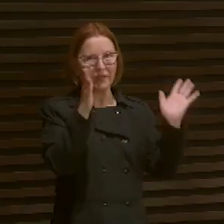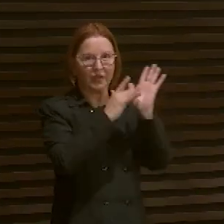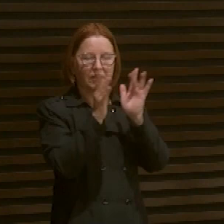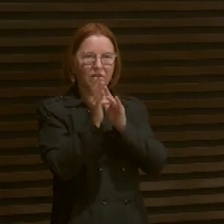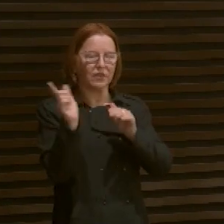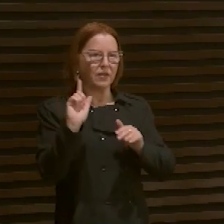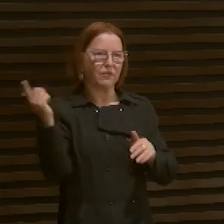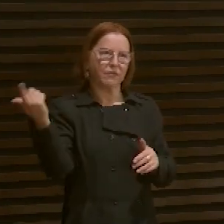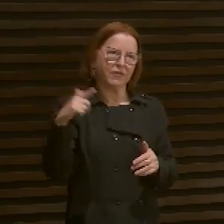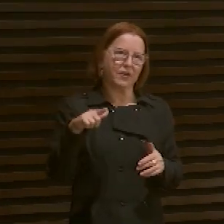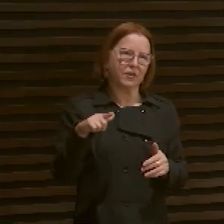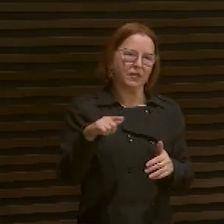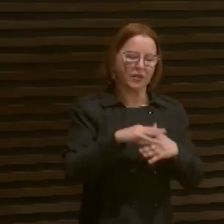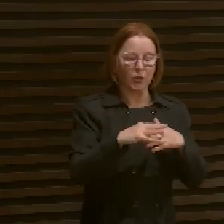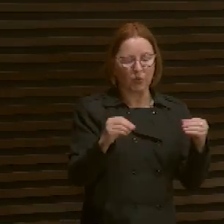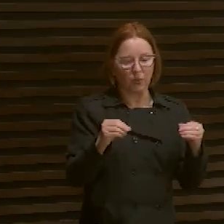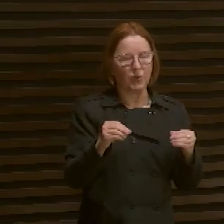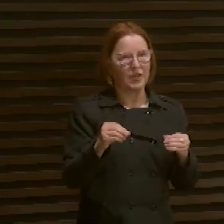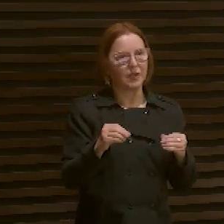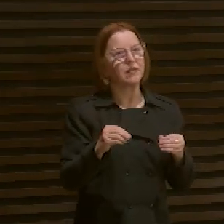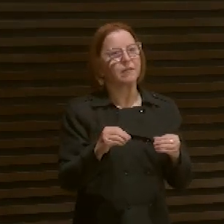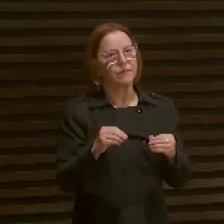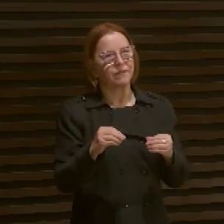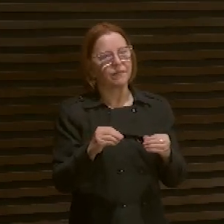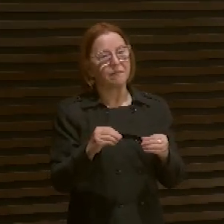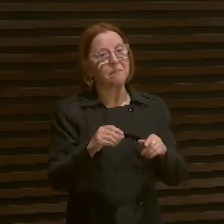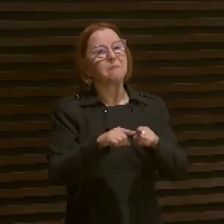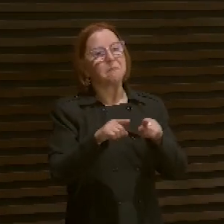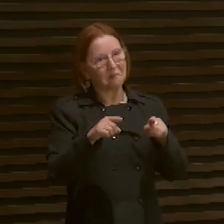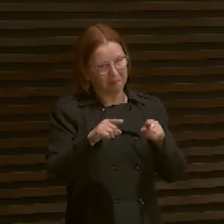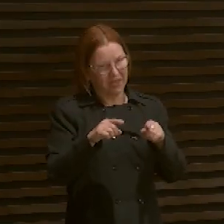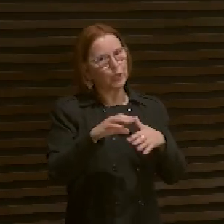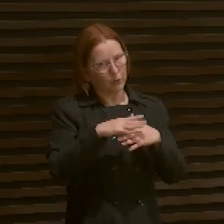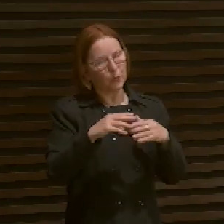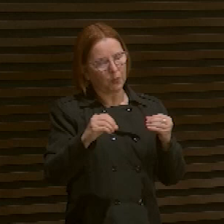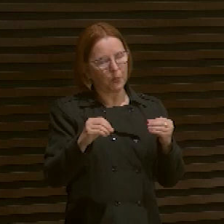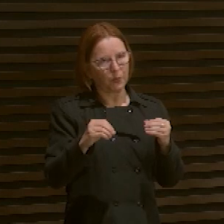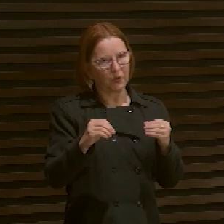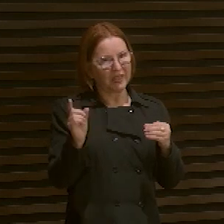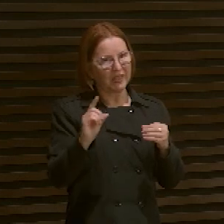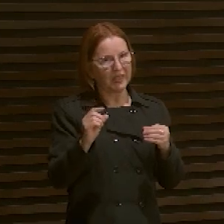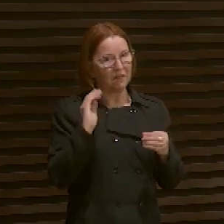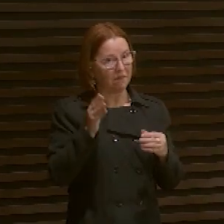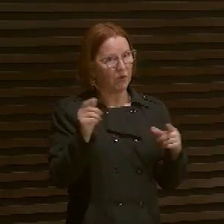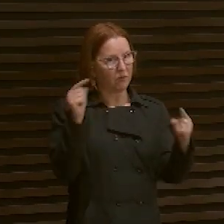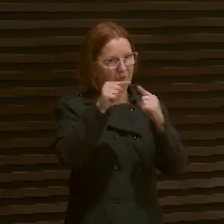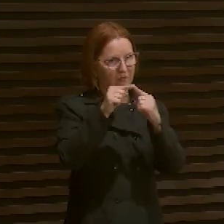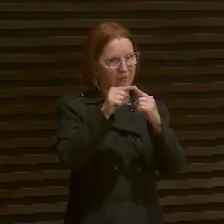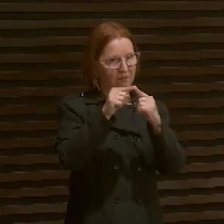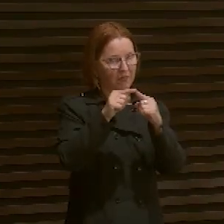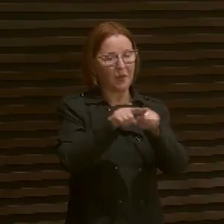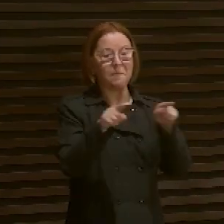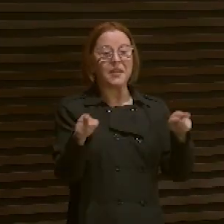Jesus não veio curar doenças, ainda que ele tenha feito isso. Não foi esse o objetivo da vinda dele. Ele veio